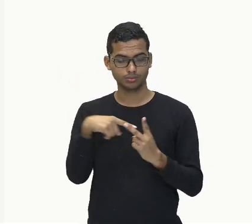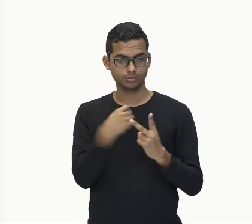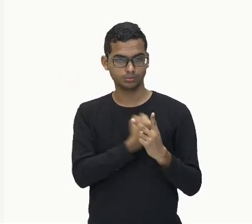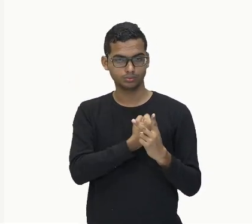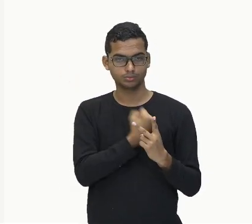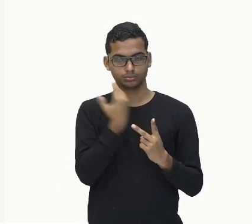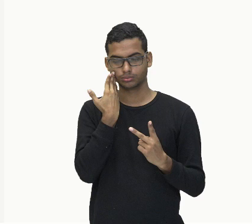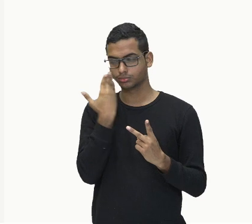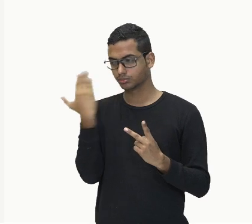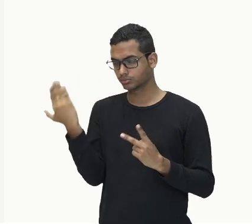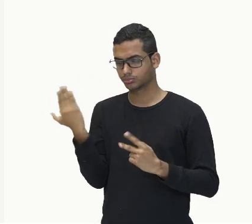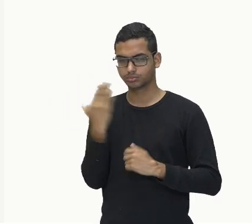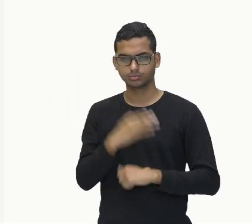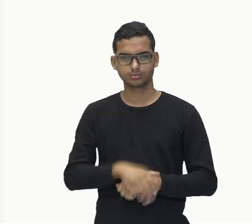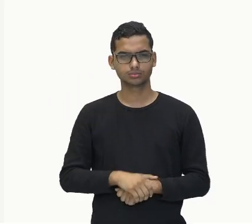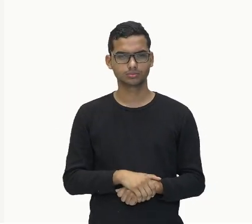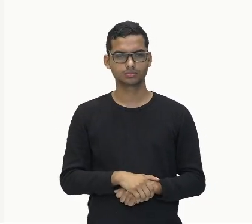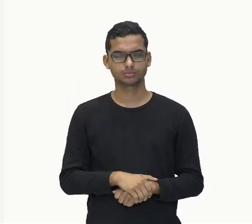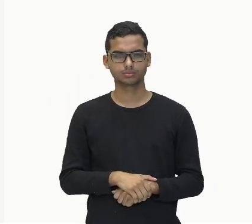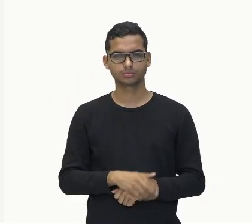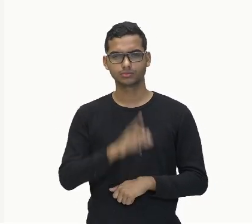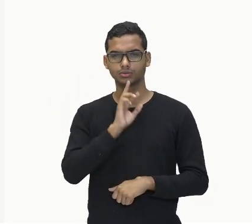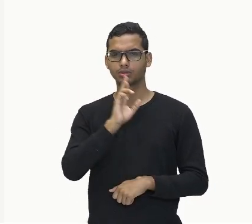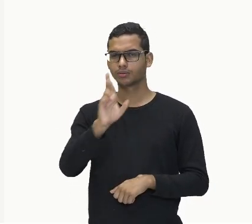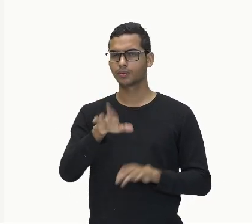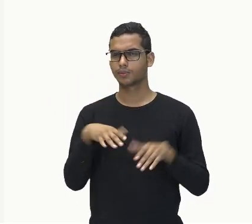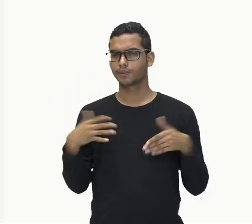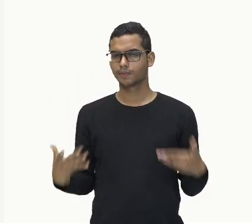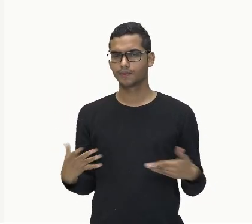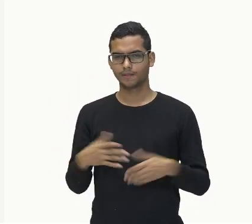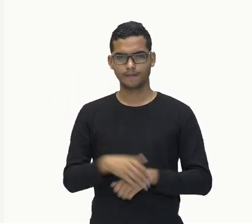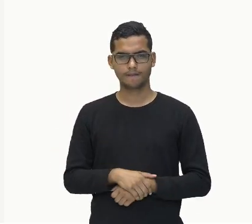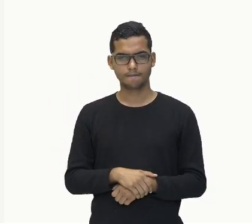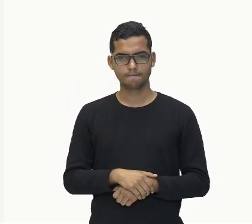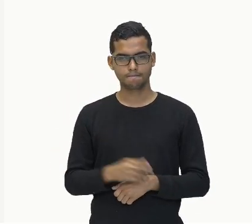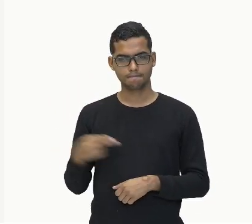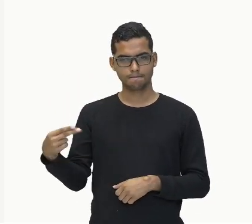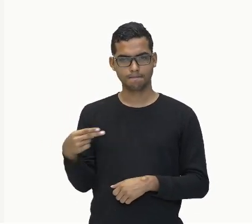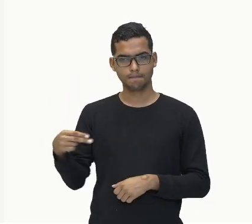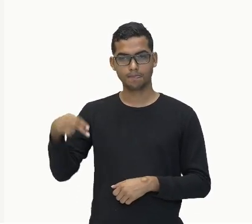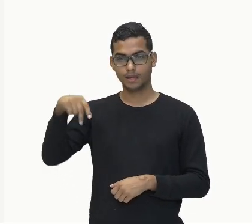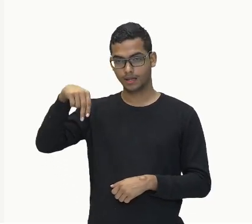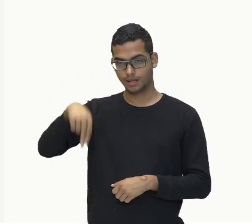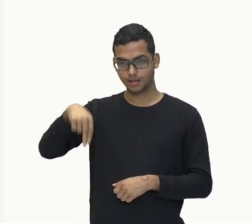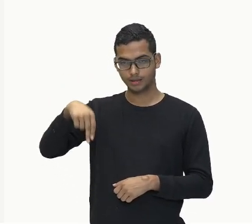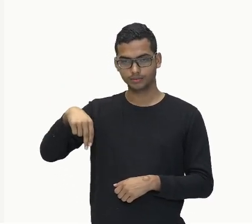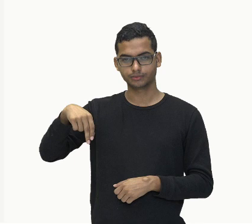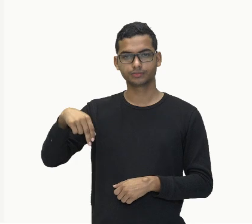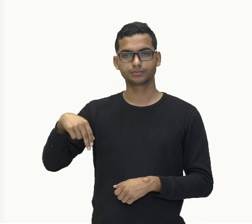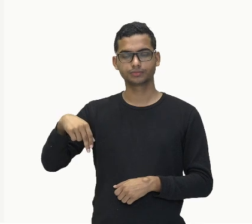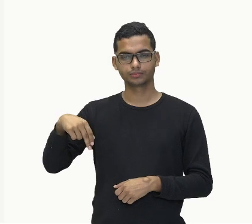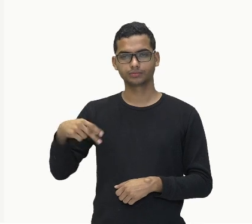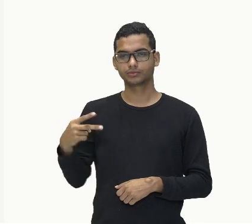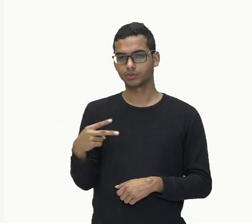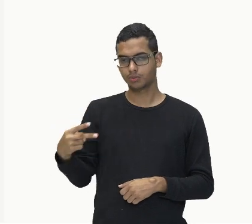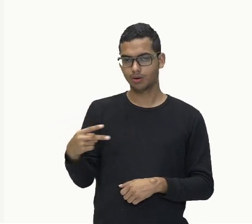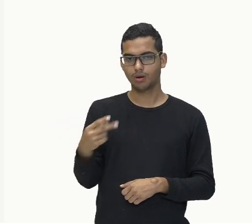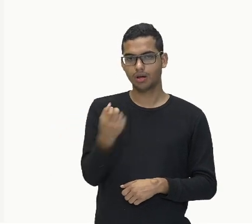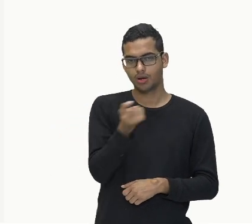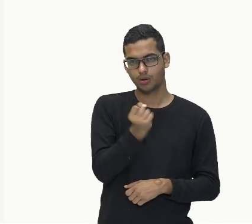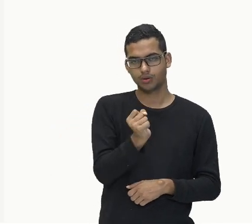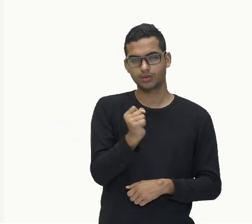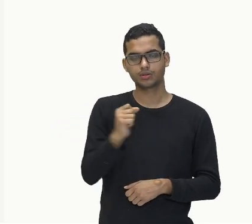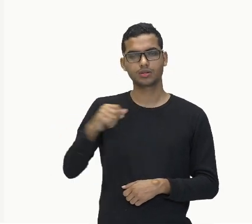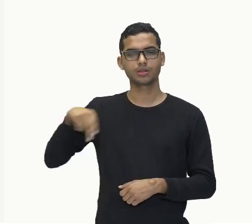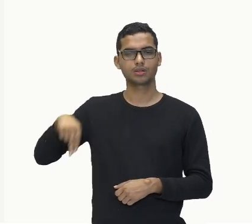Quais foram as soluções que a gente encontrou? N igual a 8 e n igual a menos 7. Podemos ter o 8